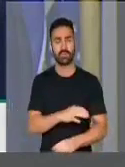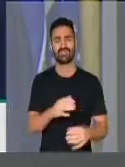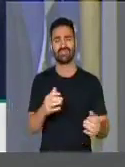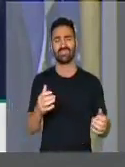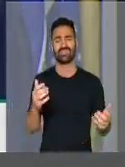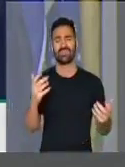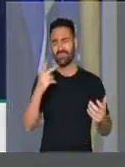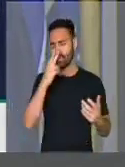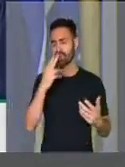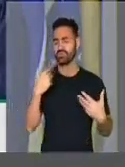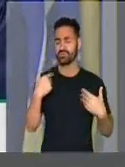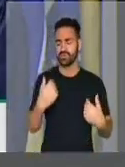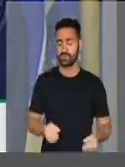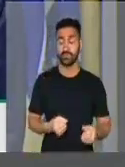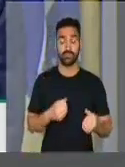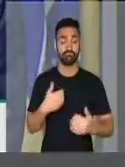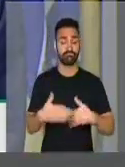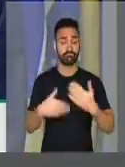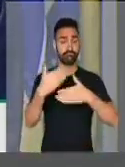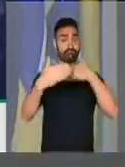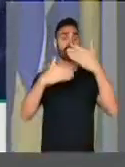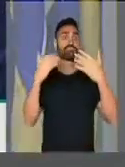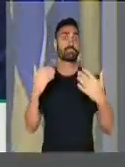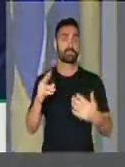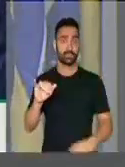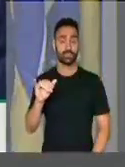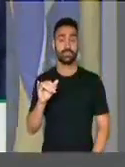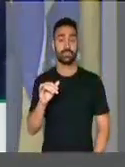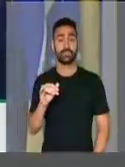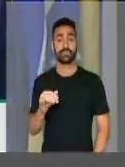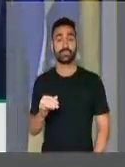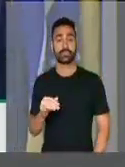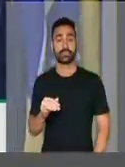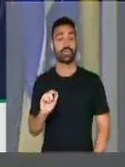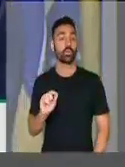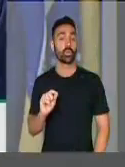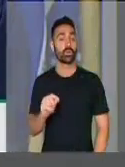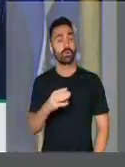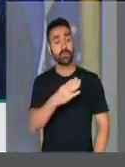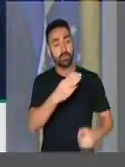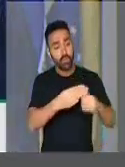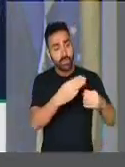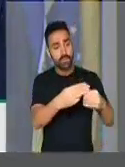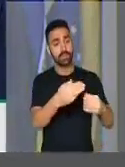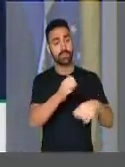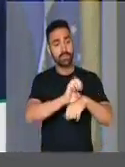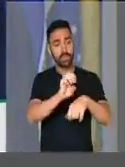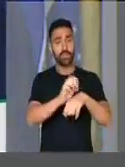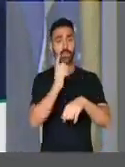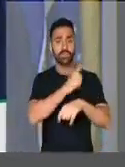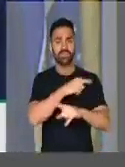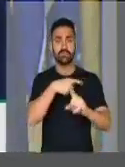nós iremos avançar no sentido de darmos autonomia a estados e municípios. Muito obrigado.